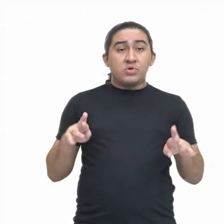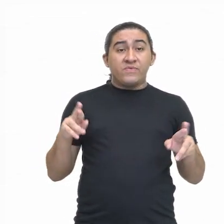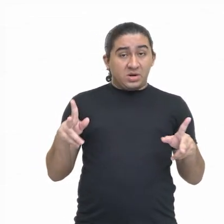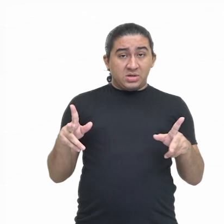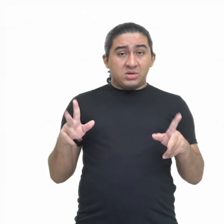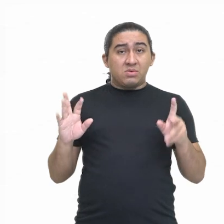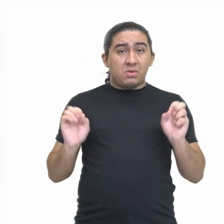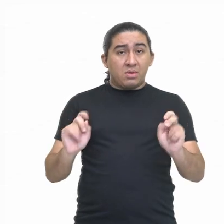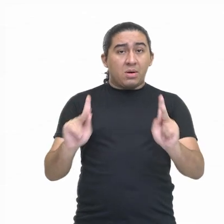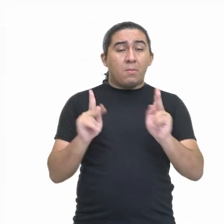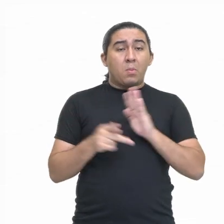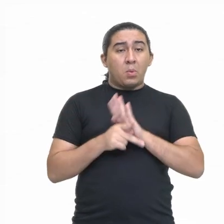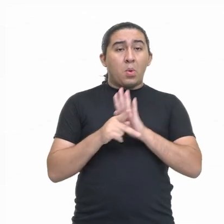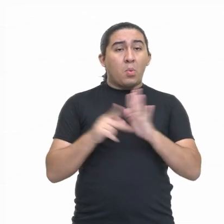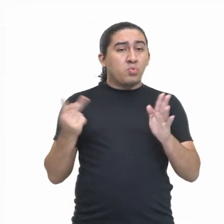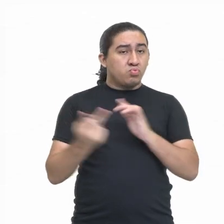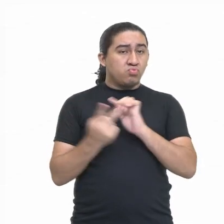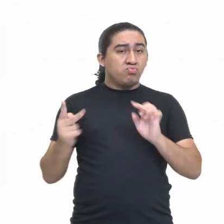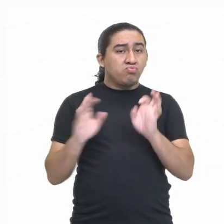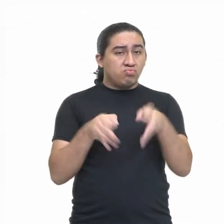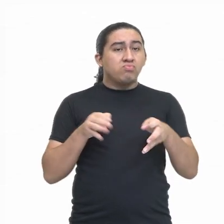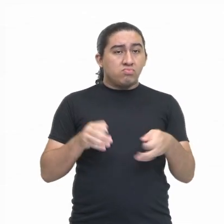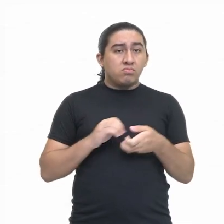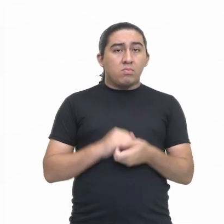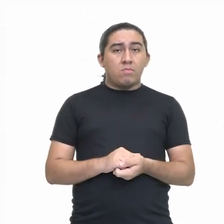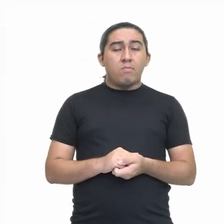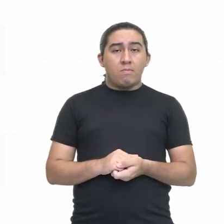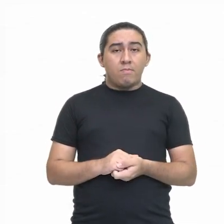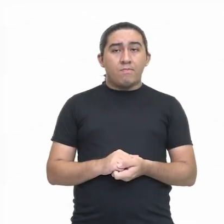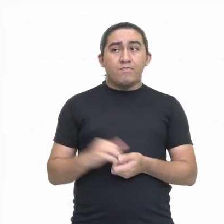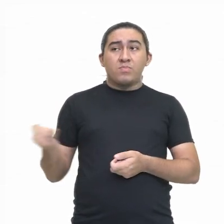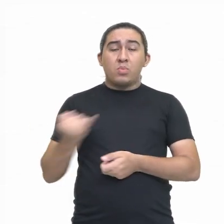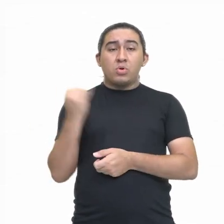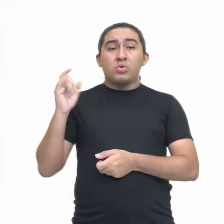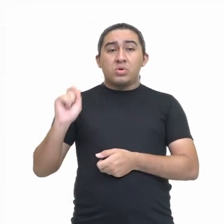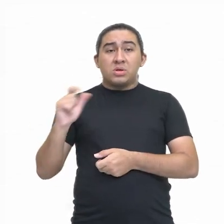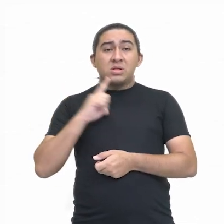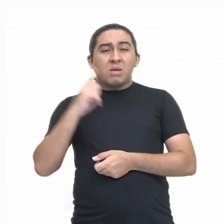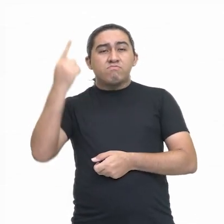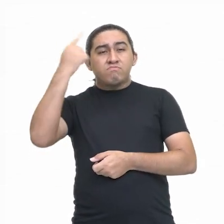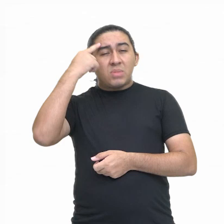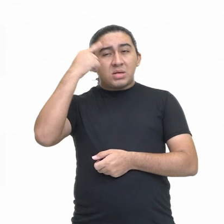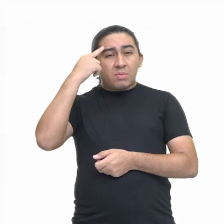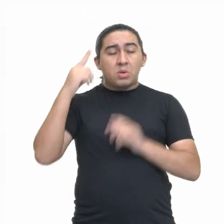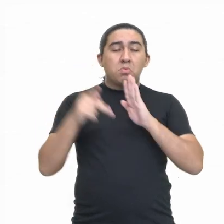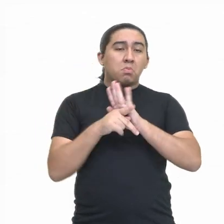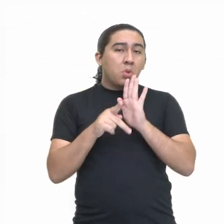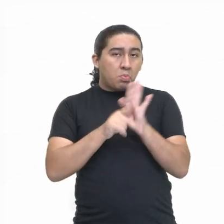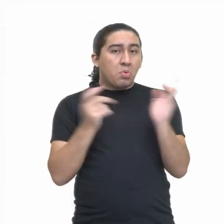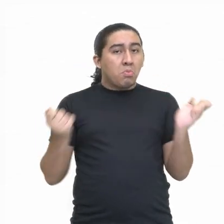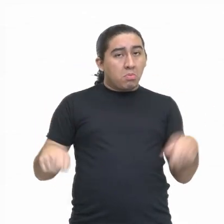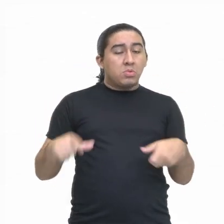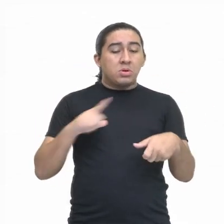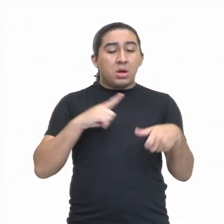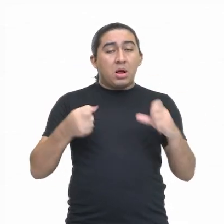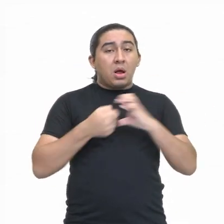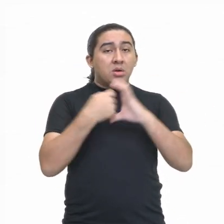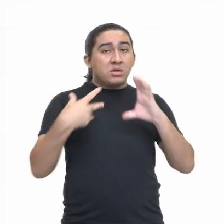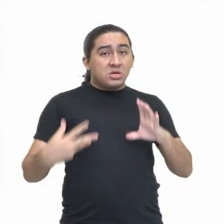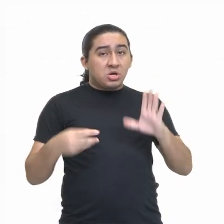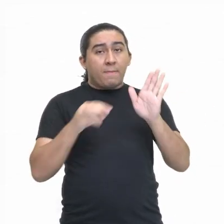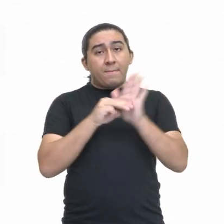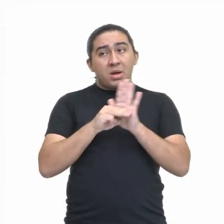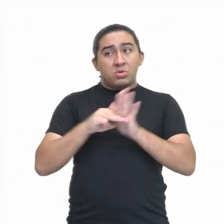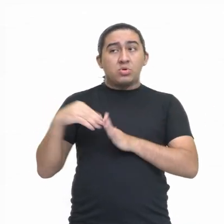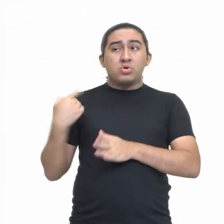totalmente opostos uns dos outros. Né? É importante então a gente pensar sobre esses métodos para